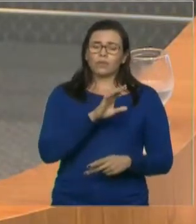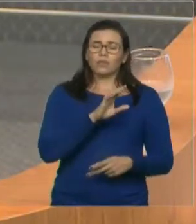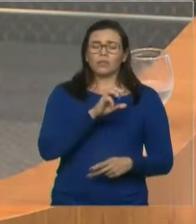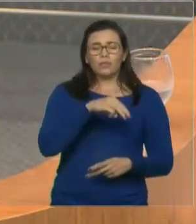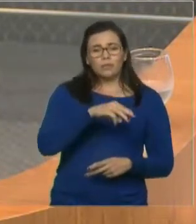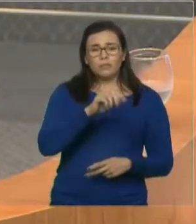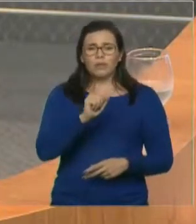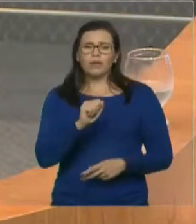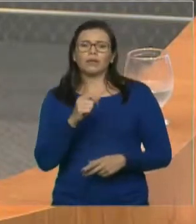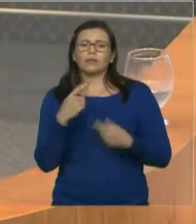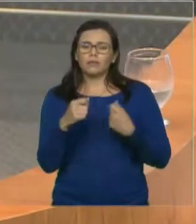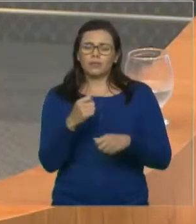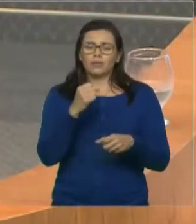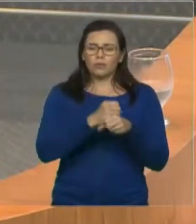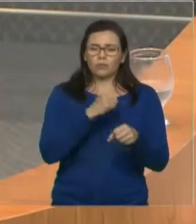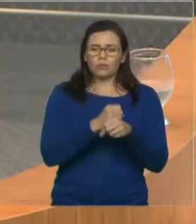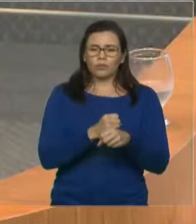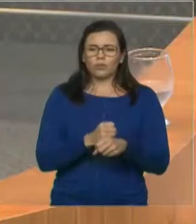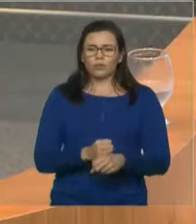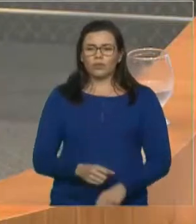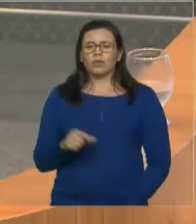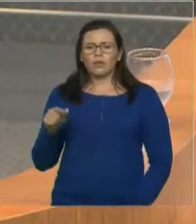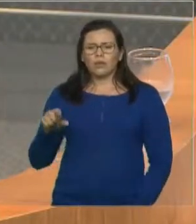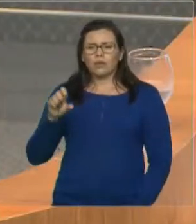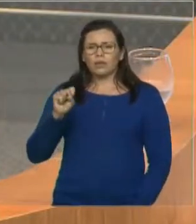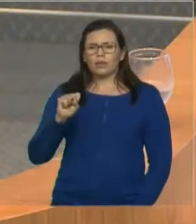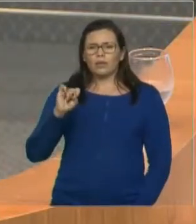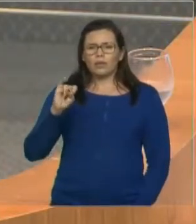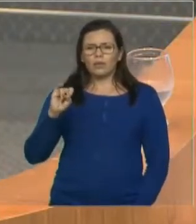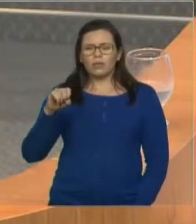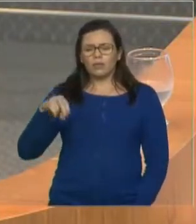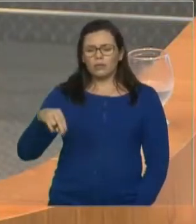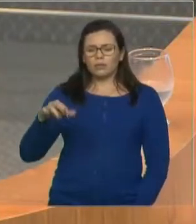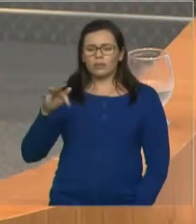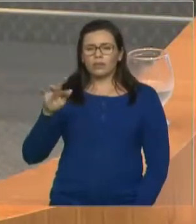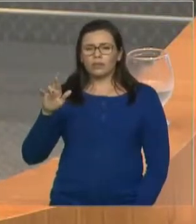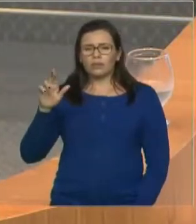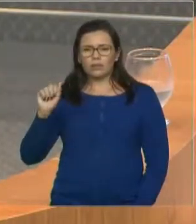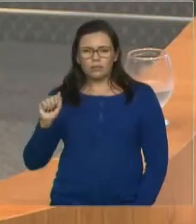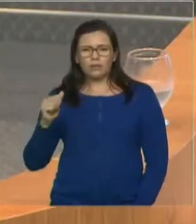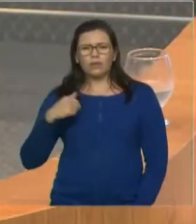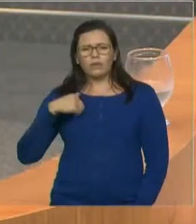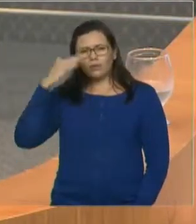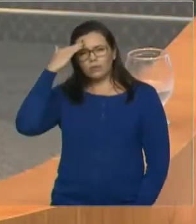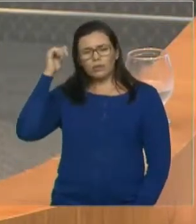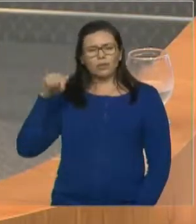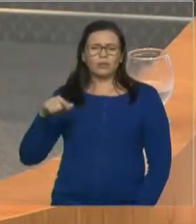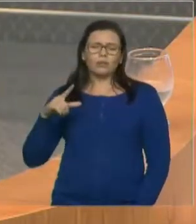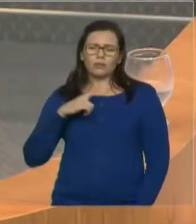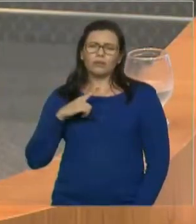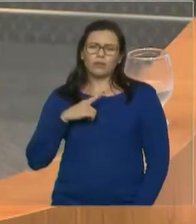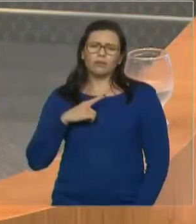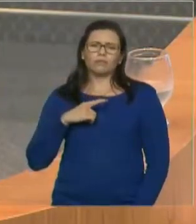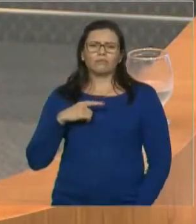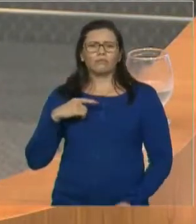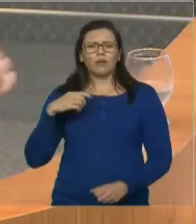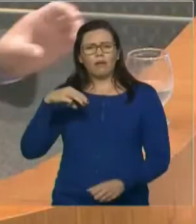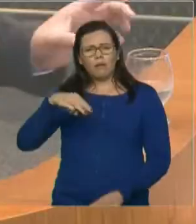CINFRA, que eu tenho certeza que já está no plano de serviço para ser efetuado as devidas reparações. Deputado Zito Rolim.